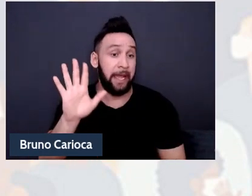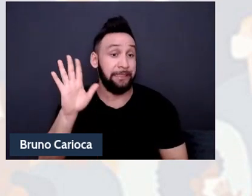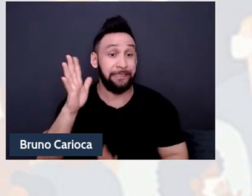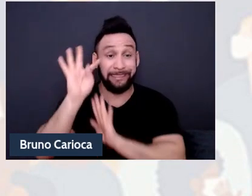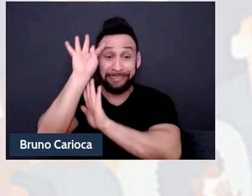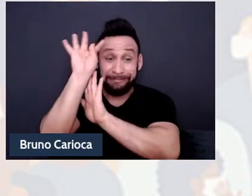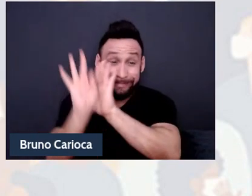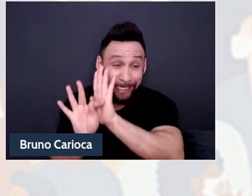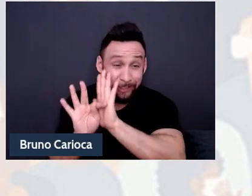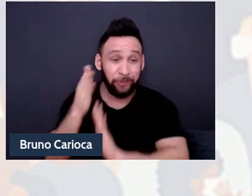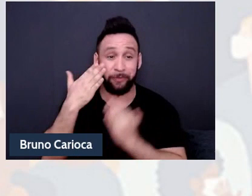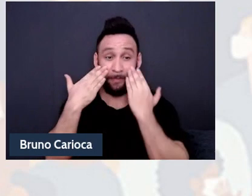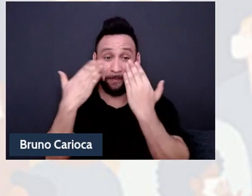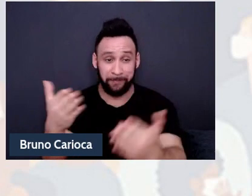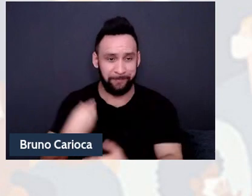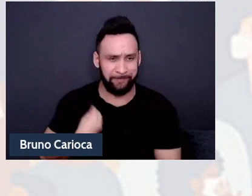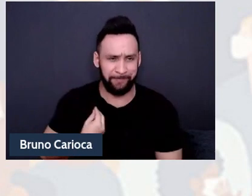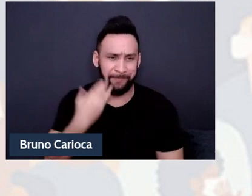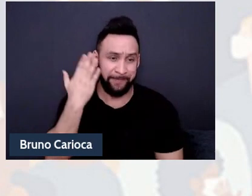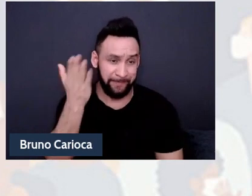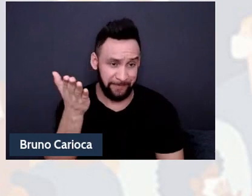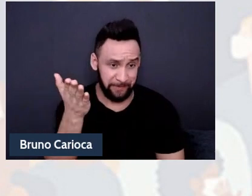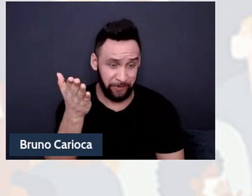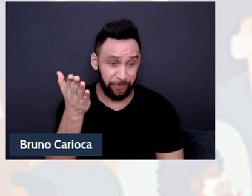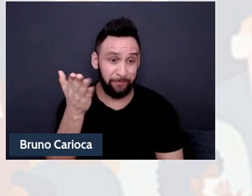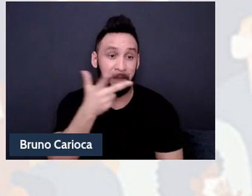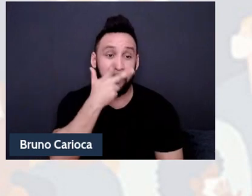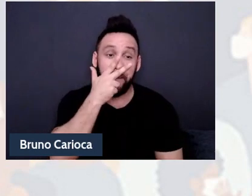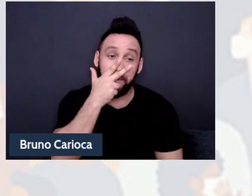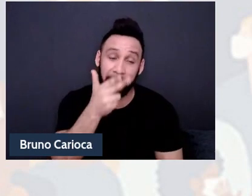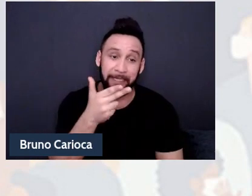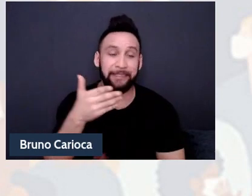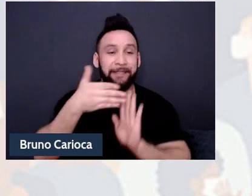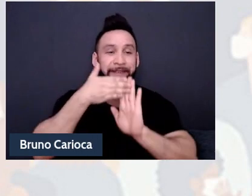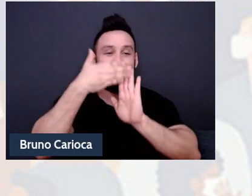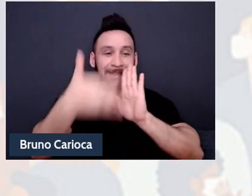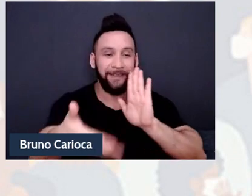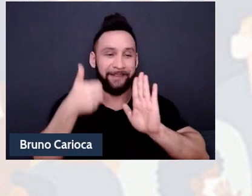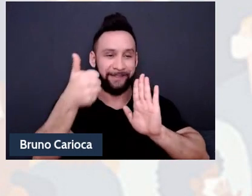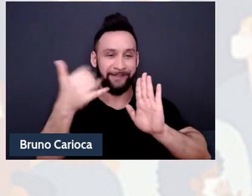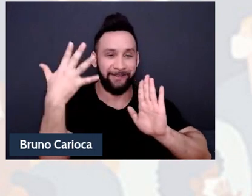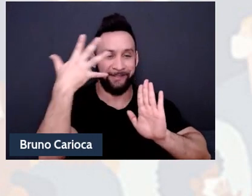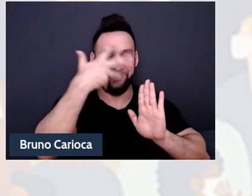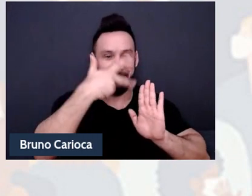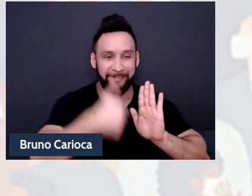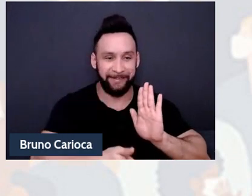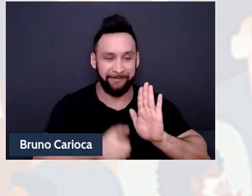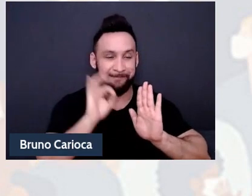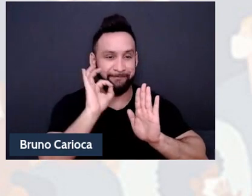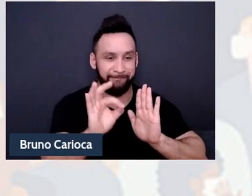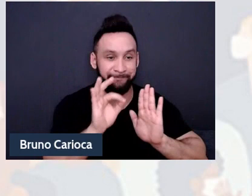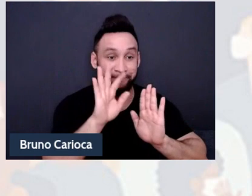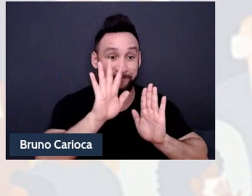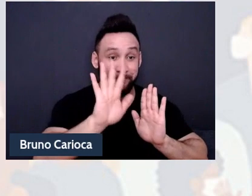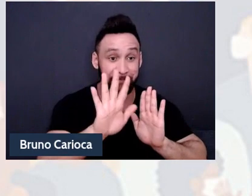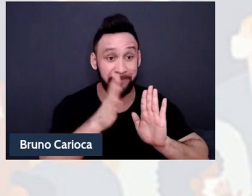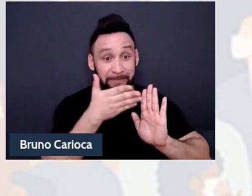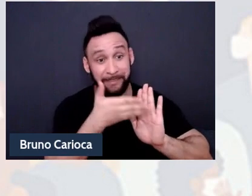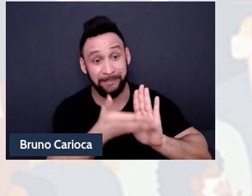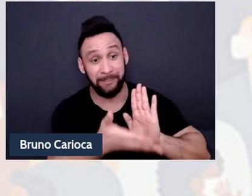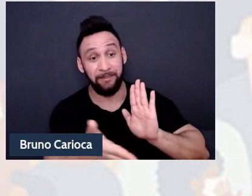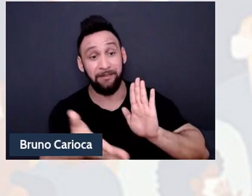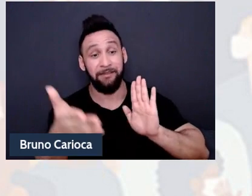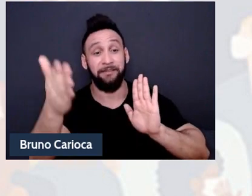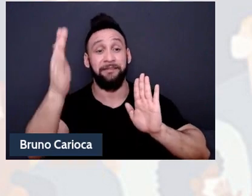por outro lado, né, também a gente vê, né, como numa hibridação aí,